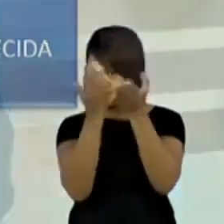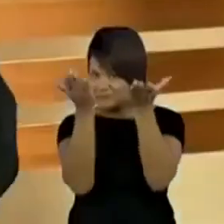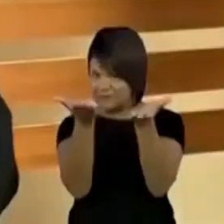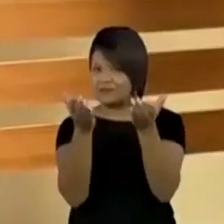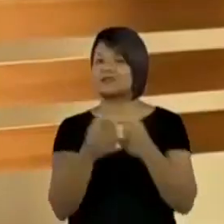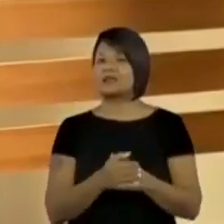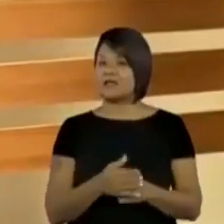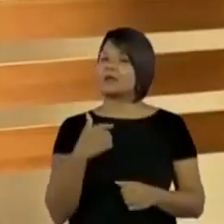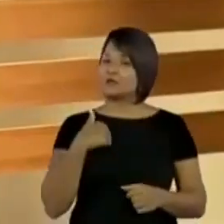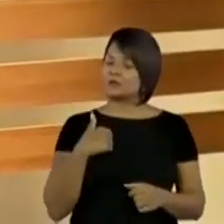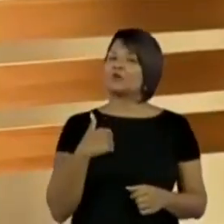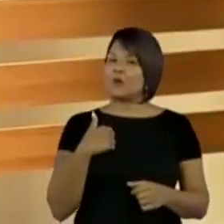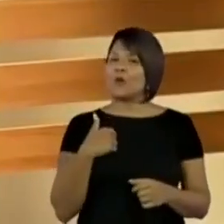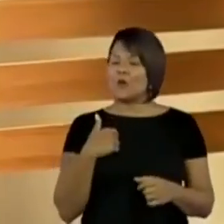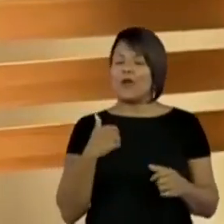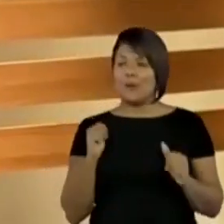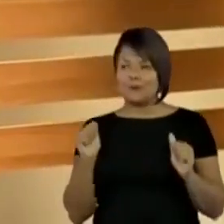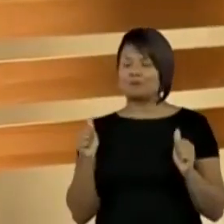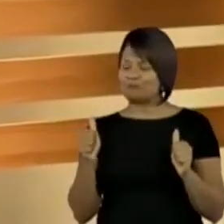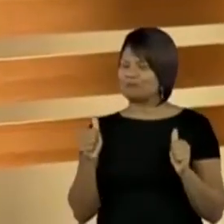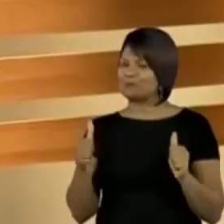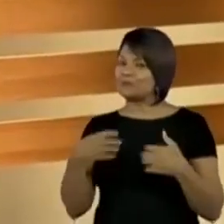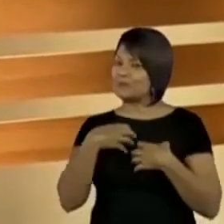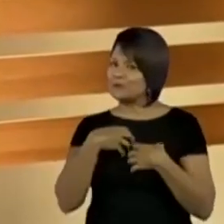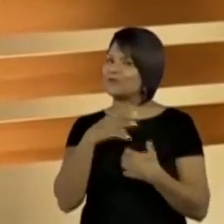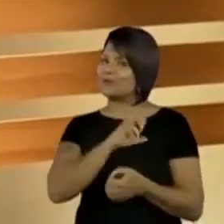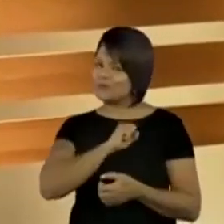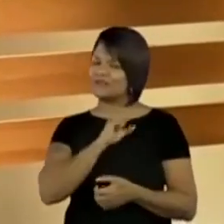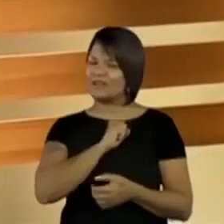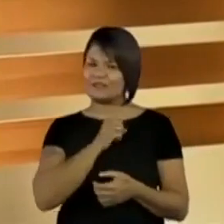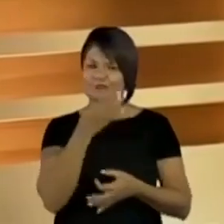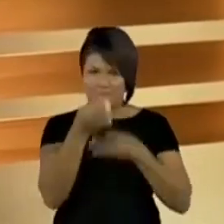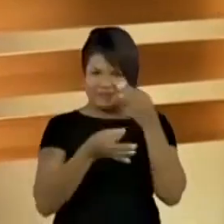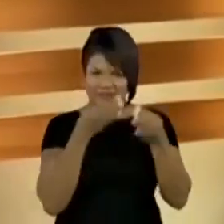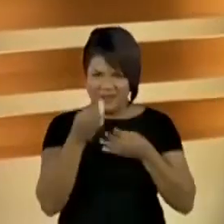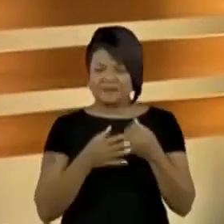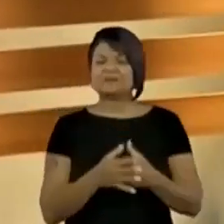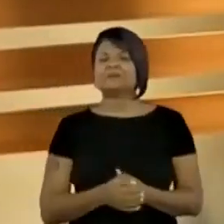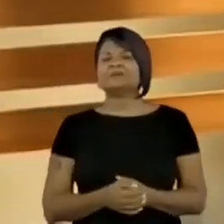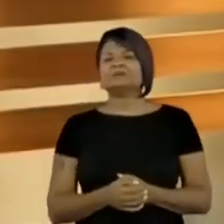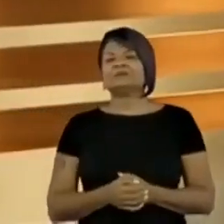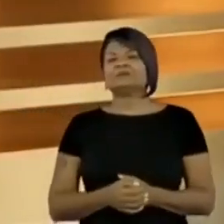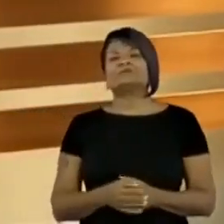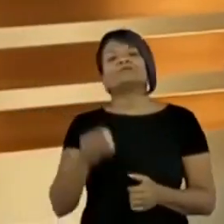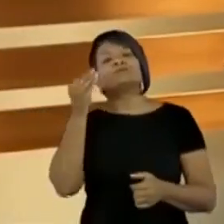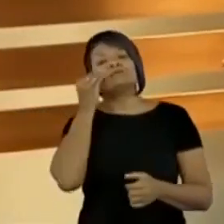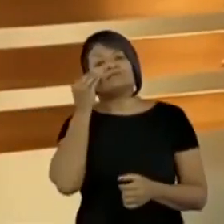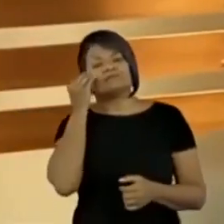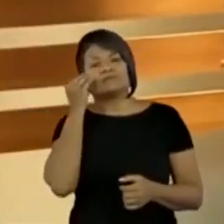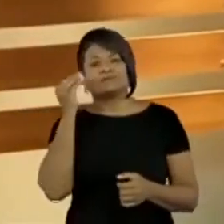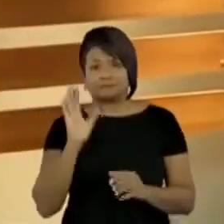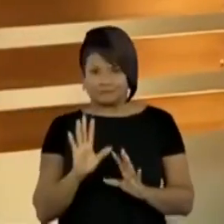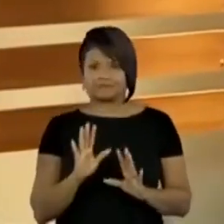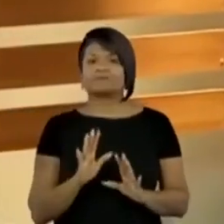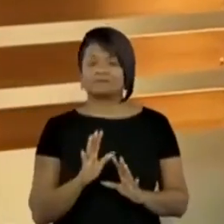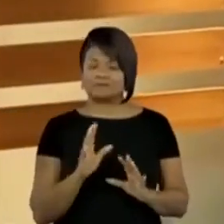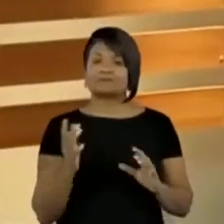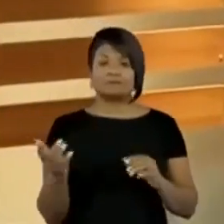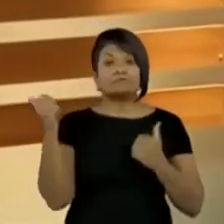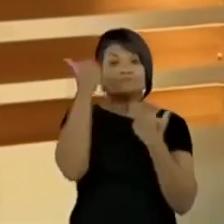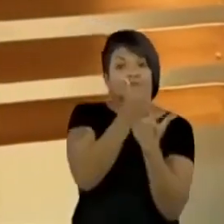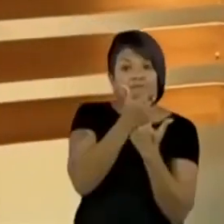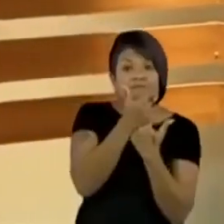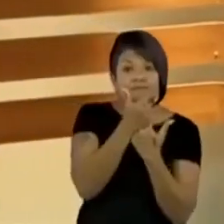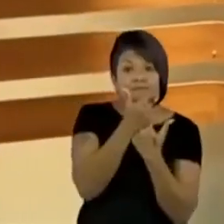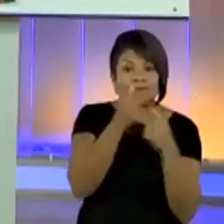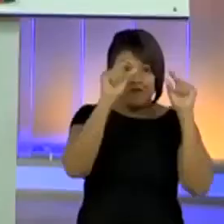Estou super curtindo os comentários de vocês aí. Muito legal, muito legal. Então, vamos tentar trocar. A melhor coisa é a gente tentar trocar,